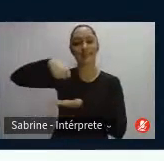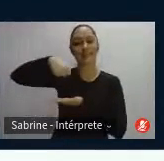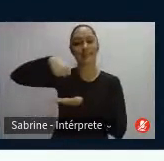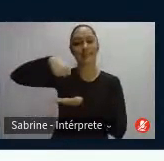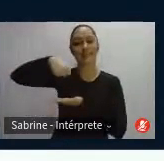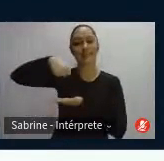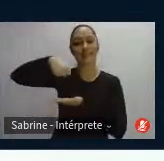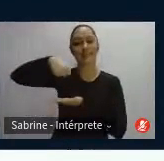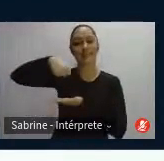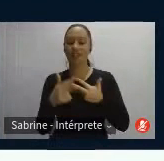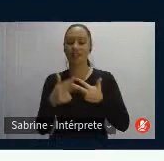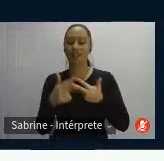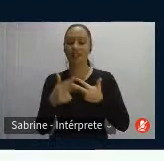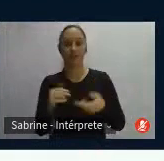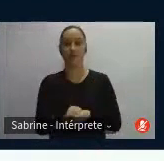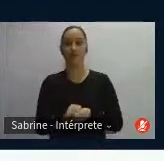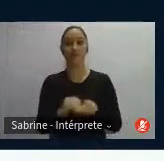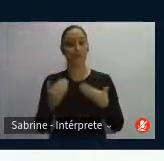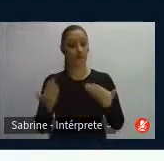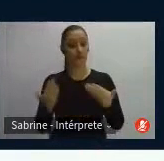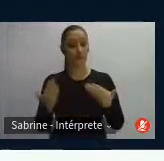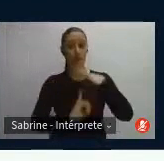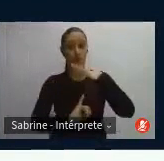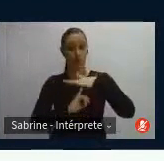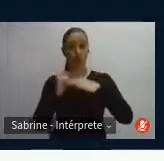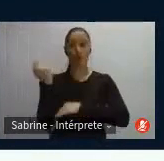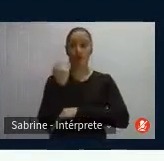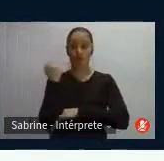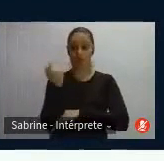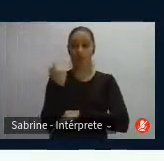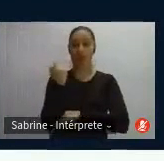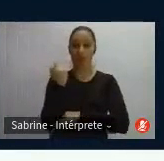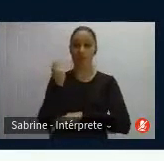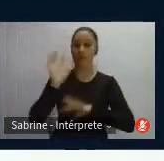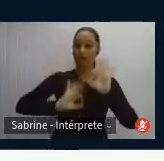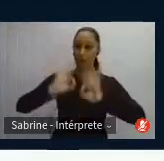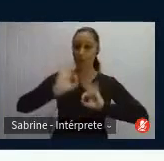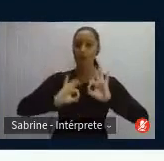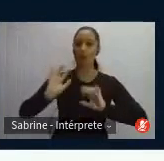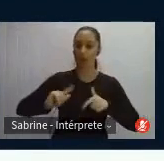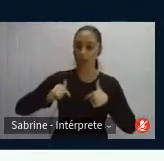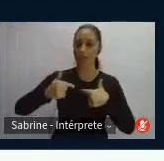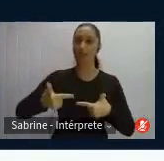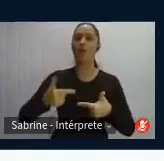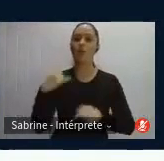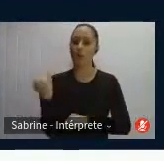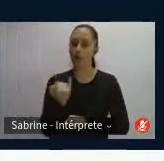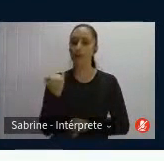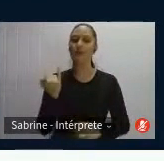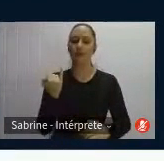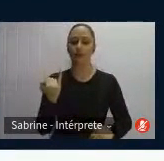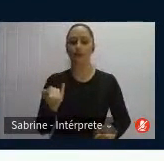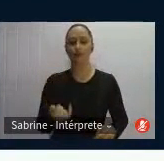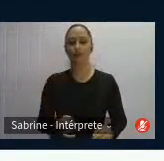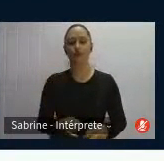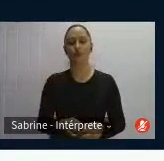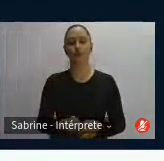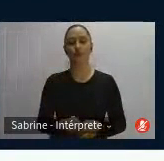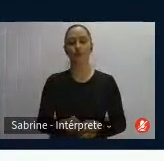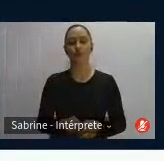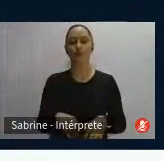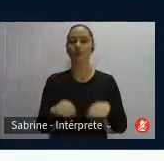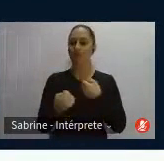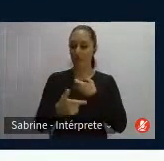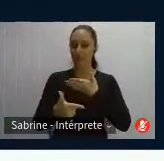institucional. Então, o INSS é uma ação muito importante, cumpriu, né, com o papel social que também